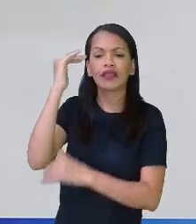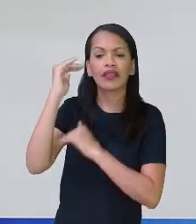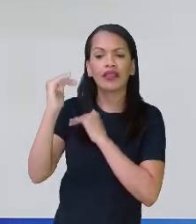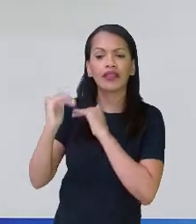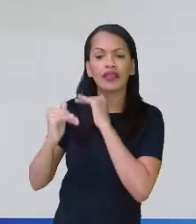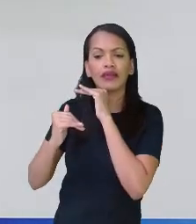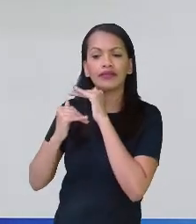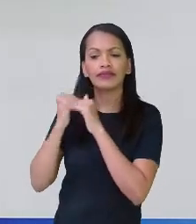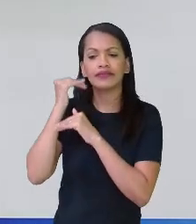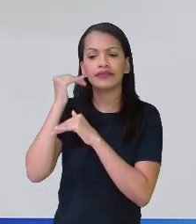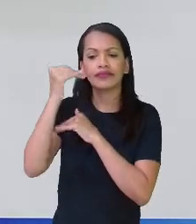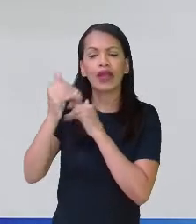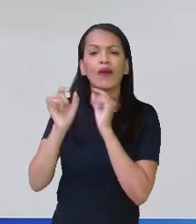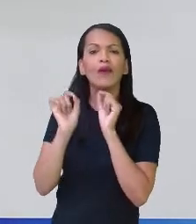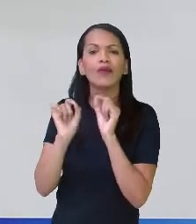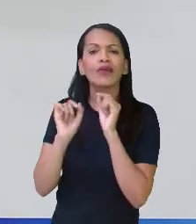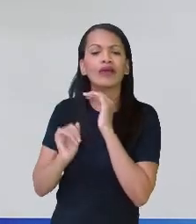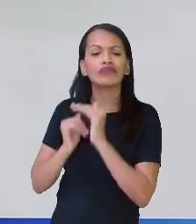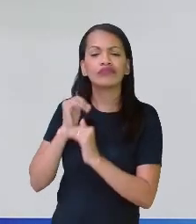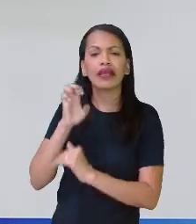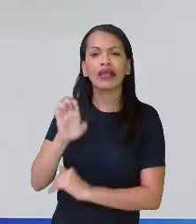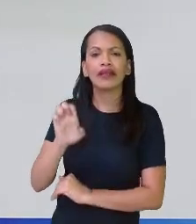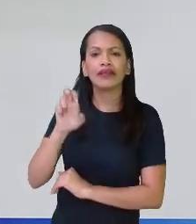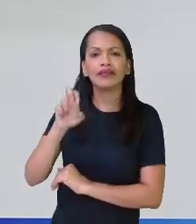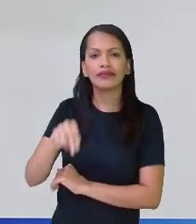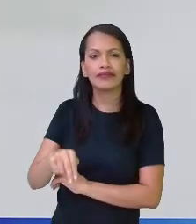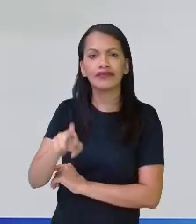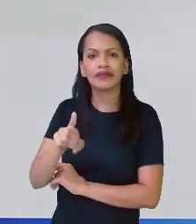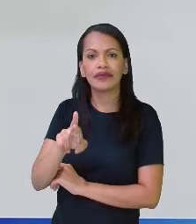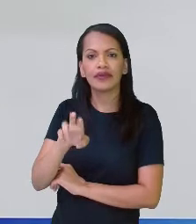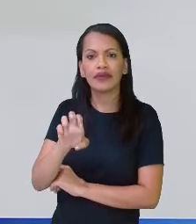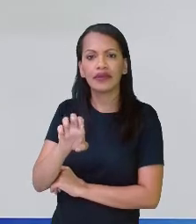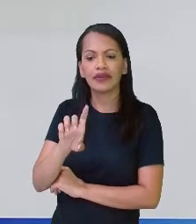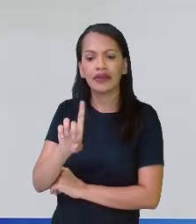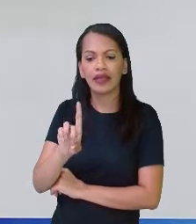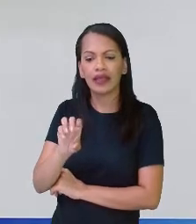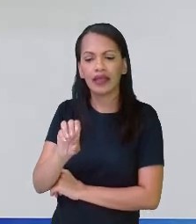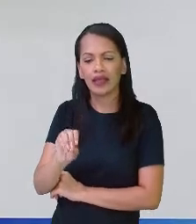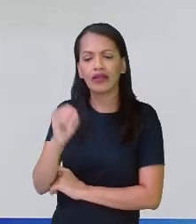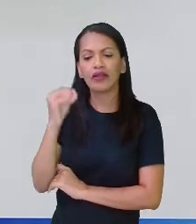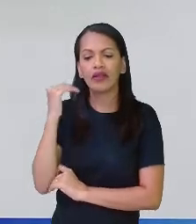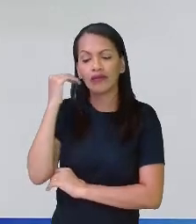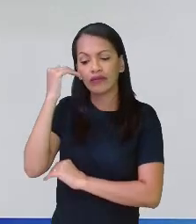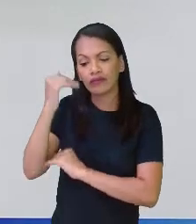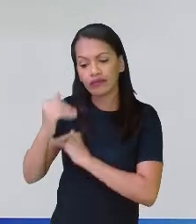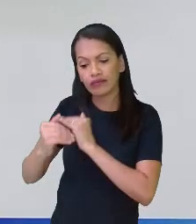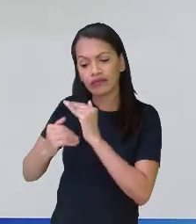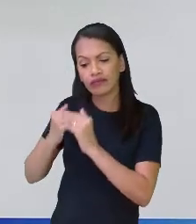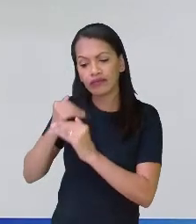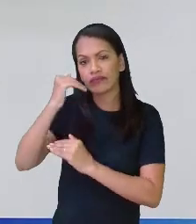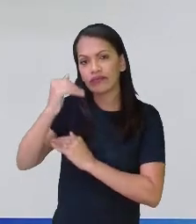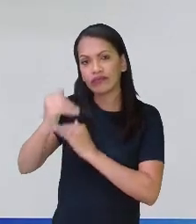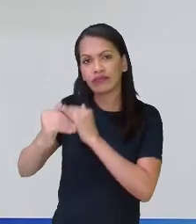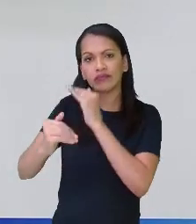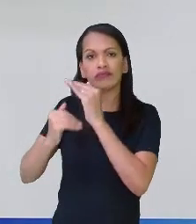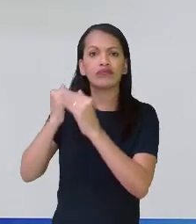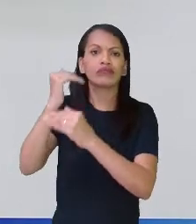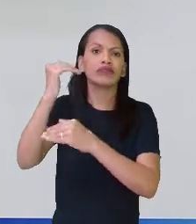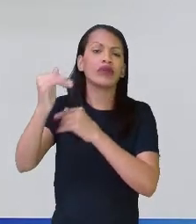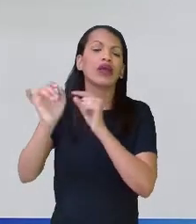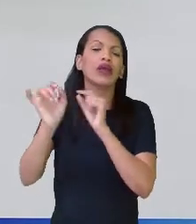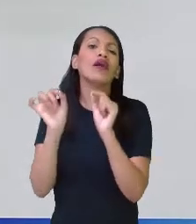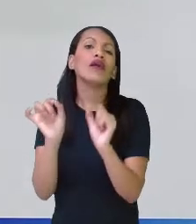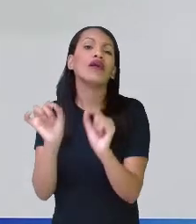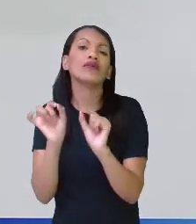direcionar tudo que vai acontecer dentro do teatro. Desde a escolha do ator que vai interpretar a peça, vai interpretar